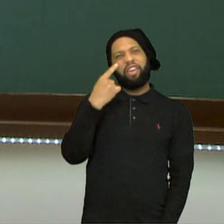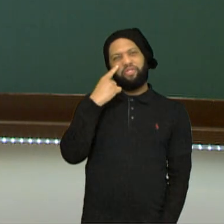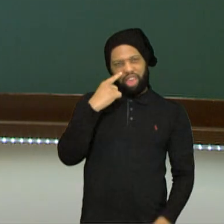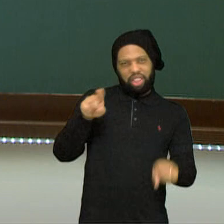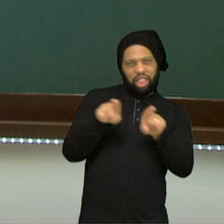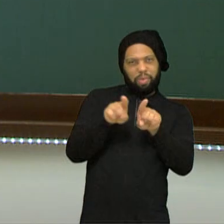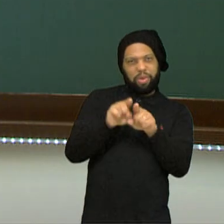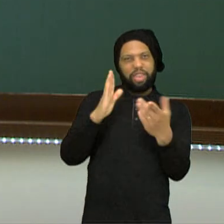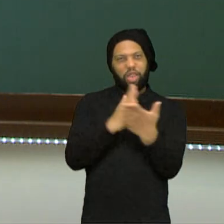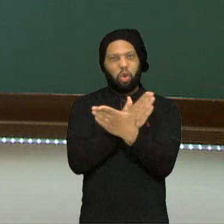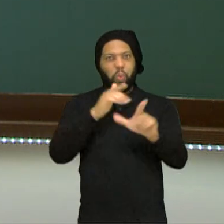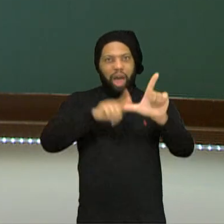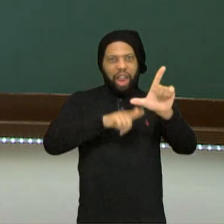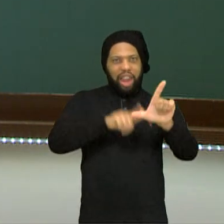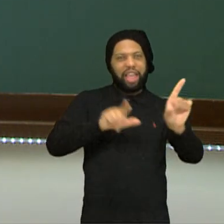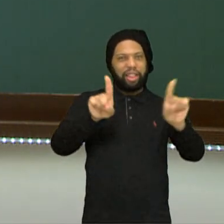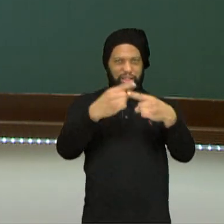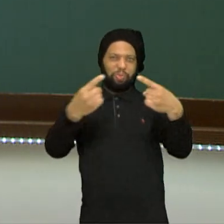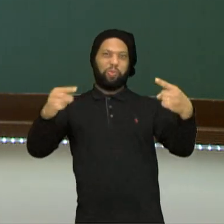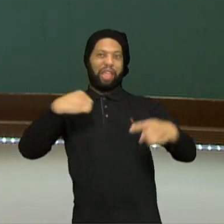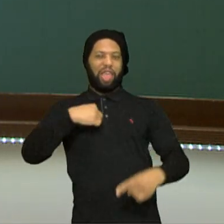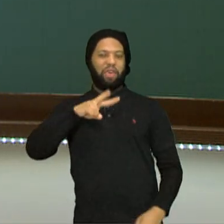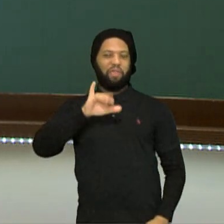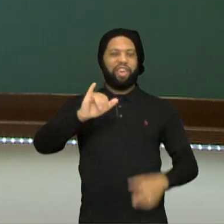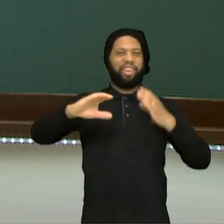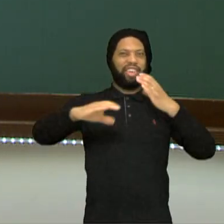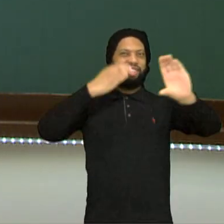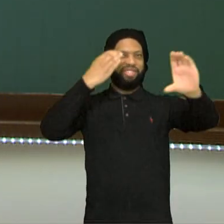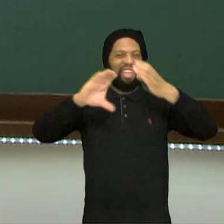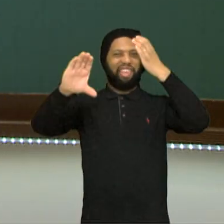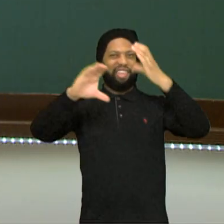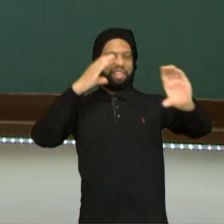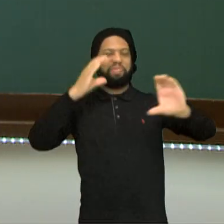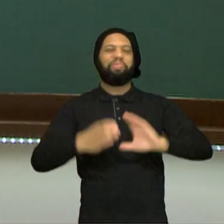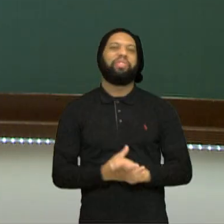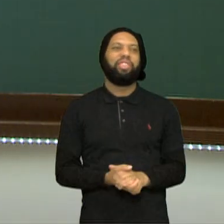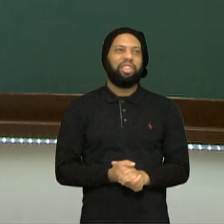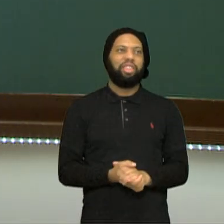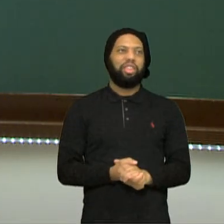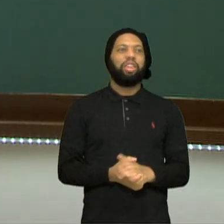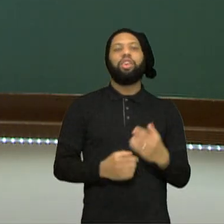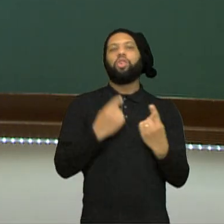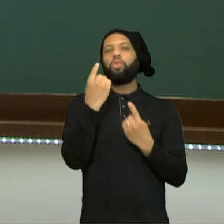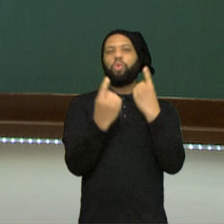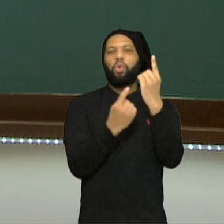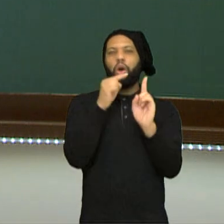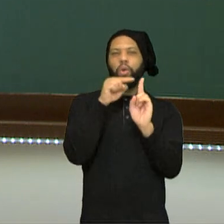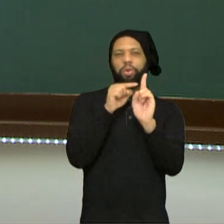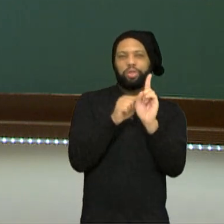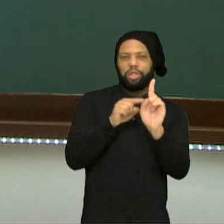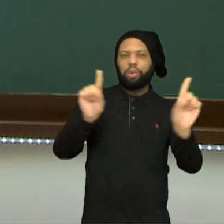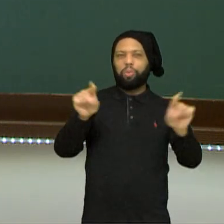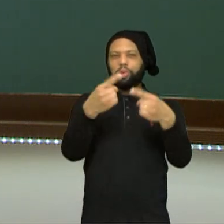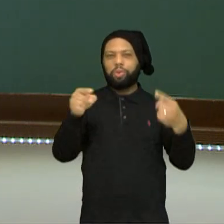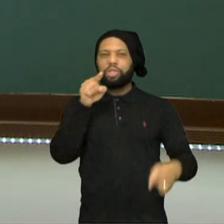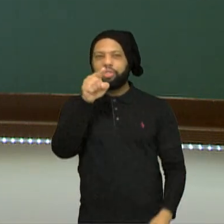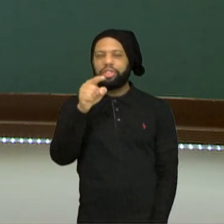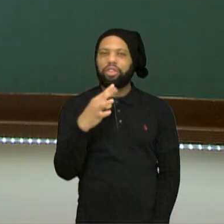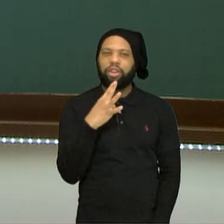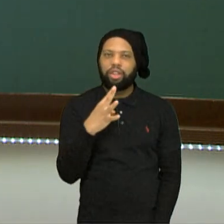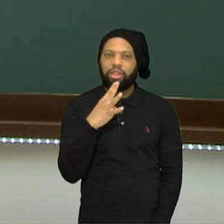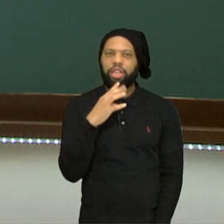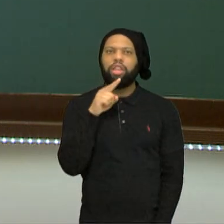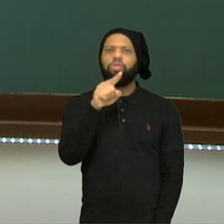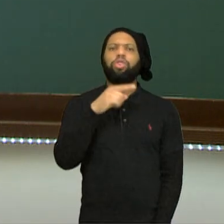vai desafinar um pouquinho para vocês. Então vamos lá. Quais os estilos musicais brasileiros você conhece? E qual você